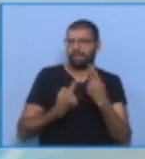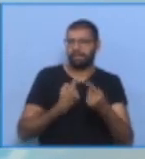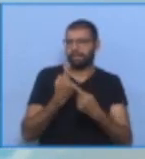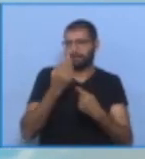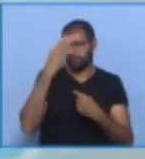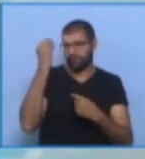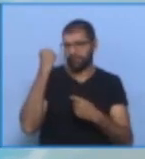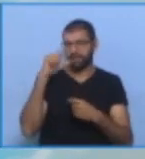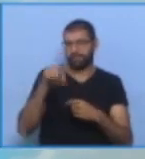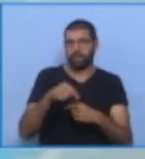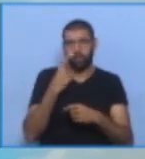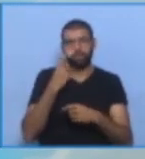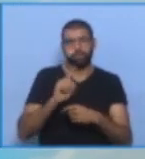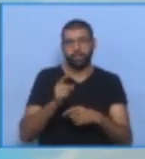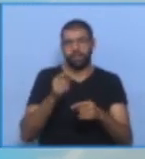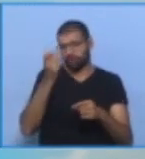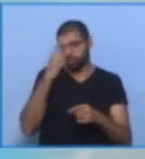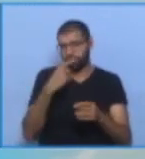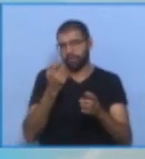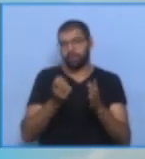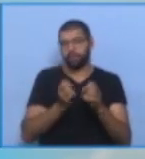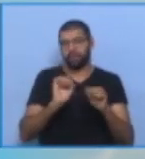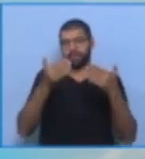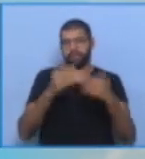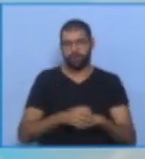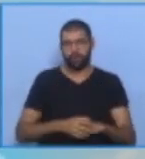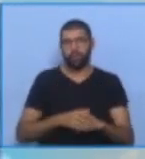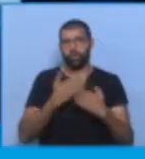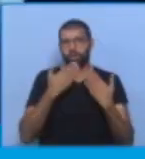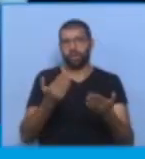também ou desconhecida em relação a estas narrativas iniciais. Obrigado pela sua palavra.